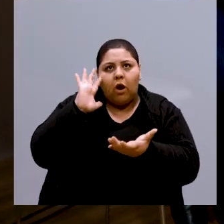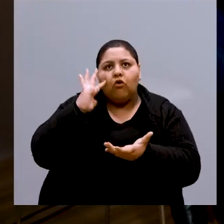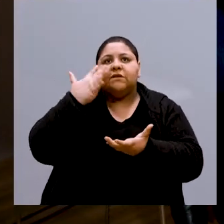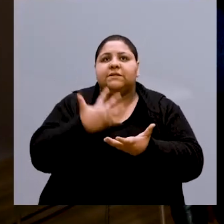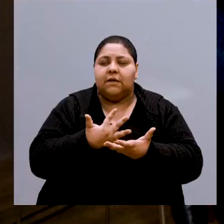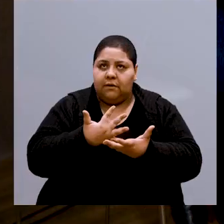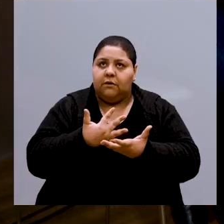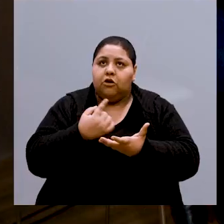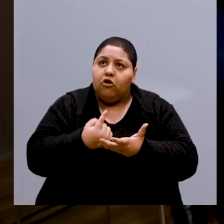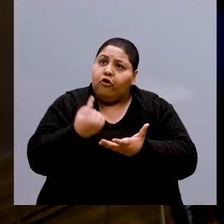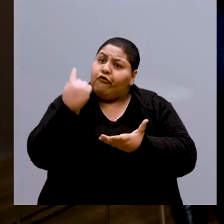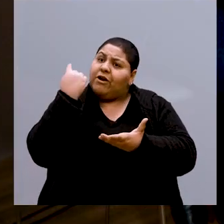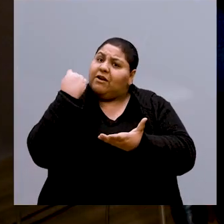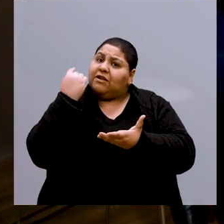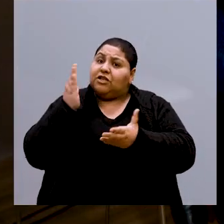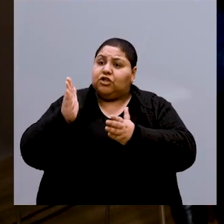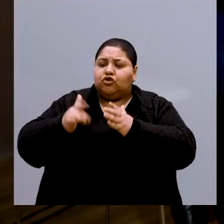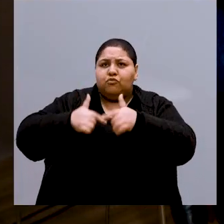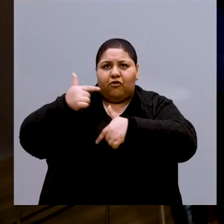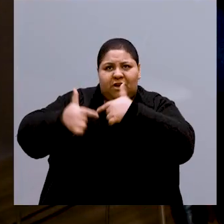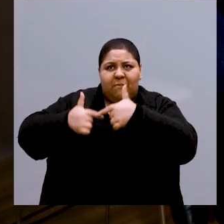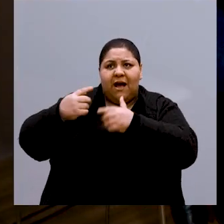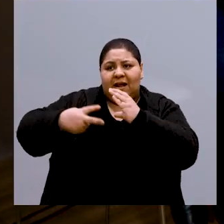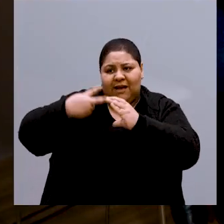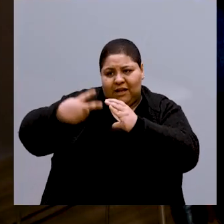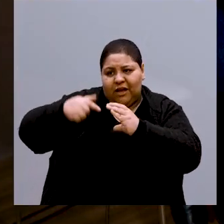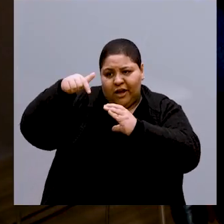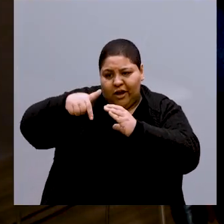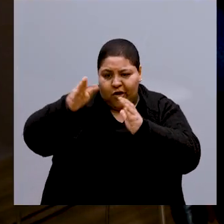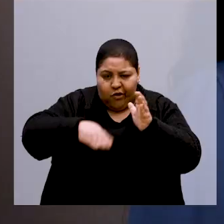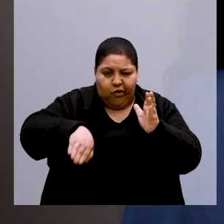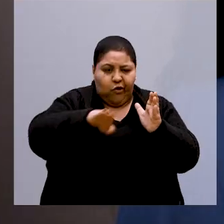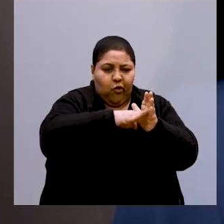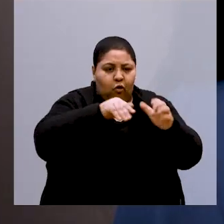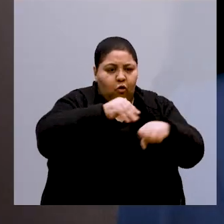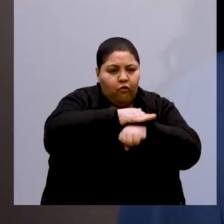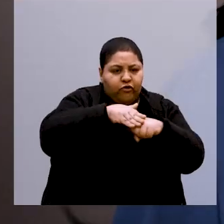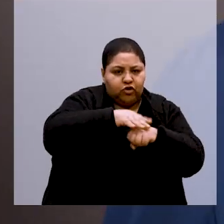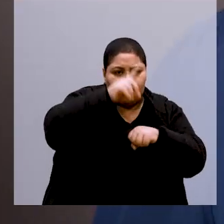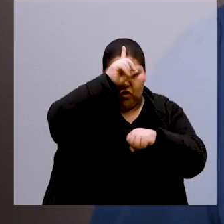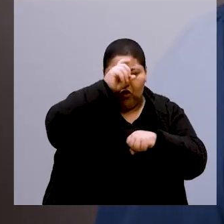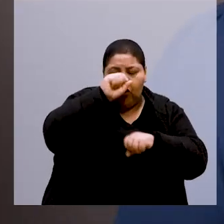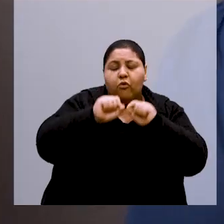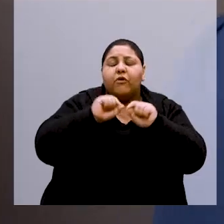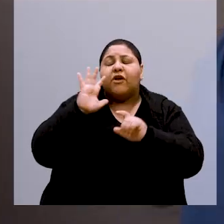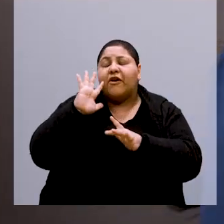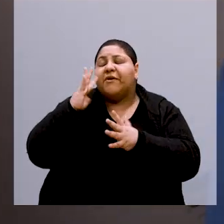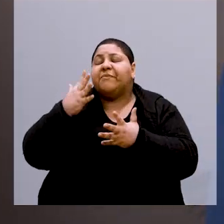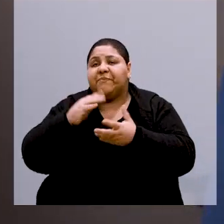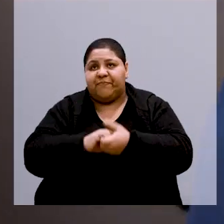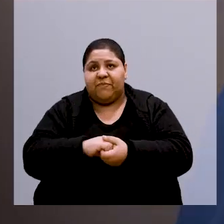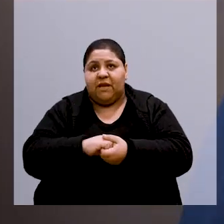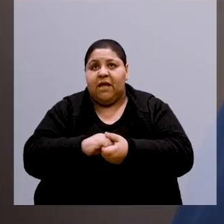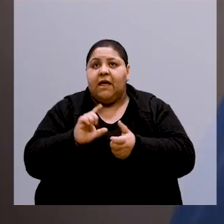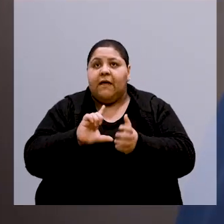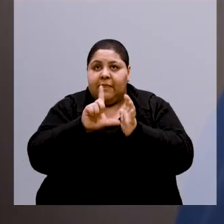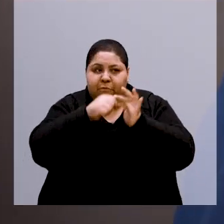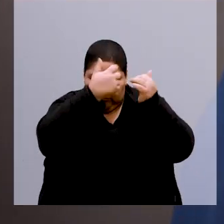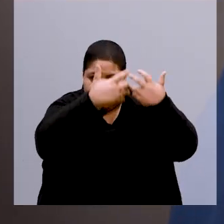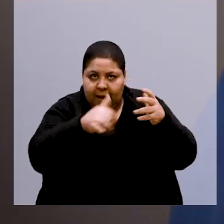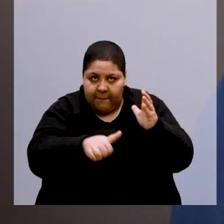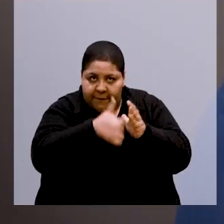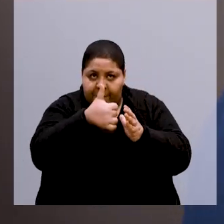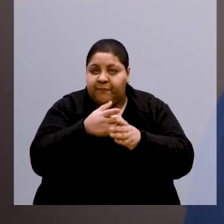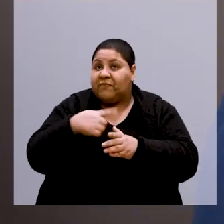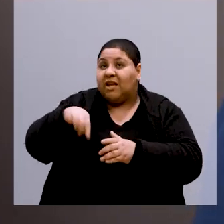efetivamente para isso acontecer. Então foi lá no início da legislatura anterior que a gente veio para cá, começou a conversar com o HG, porque o que acontece, né? As meninas vão poder